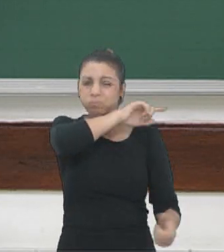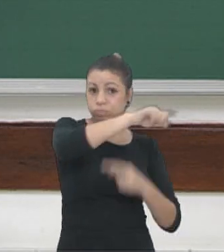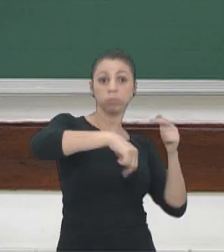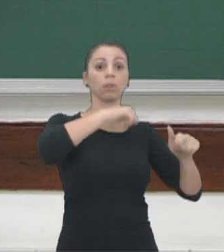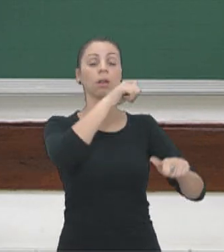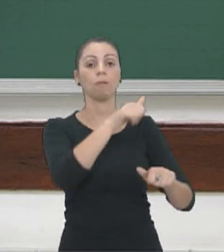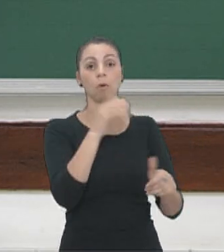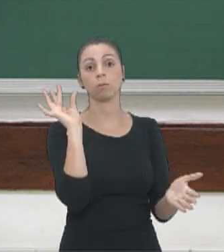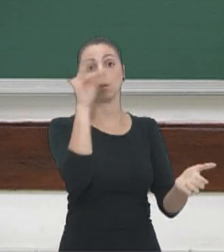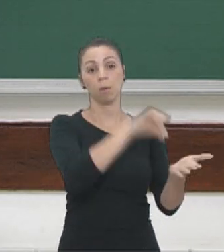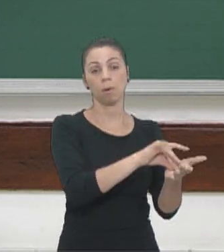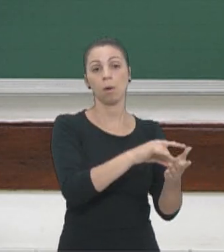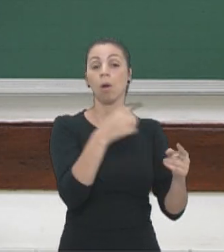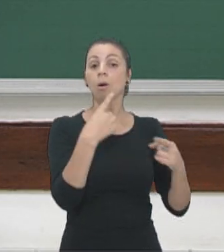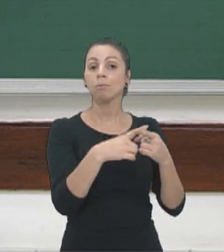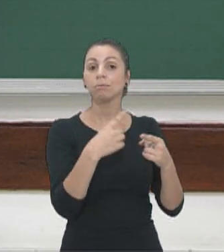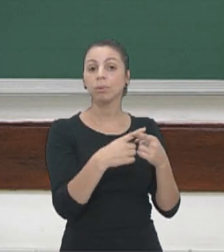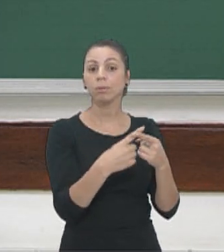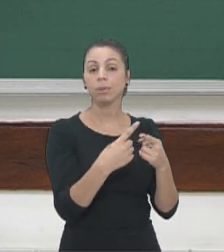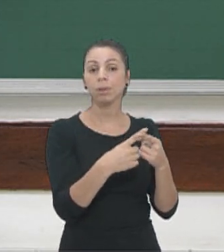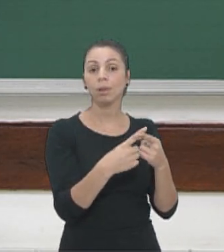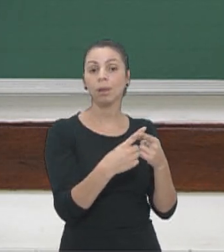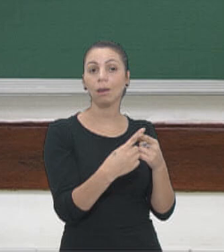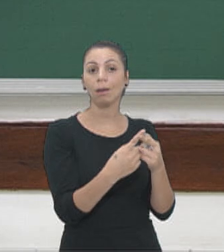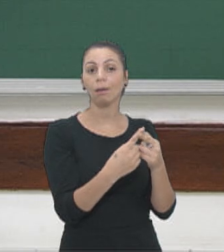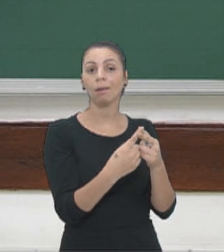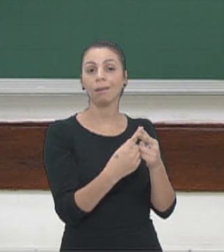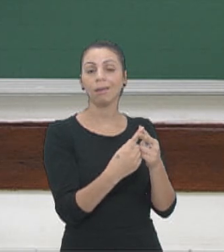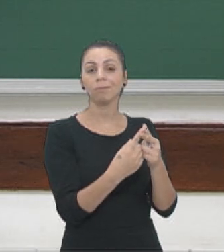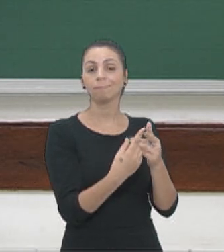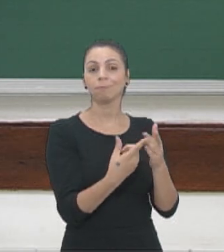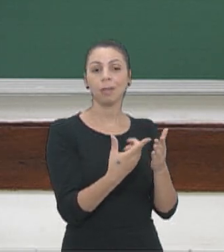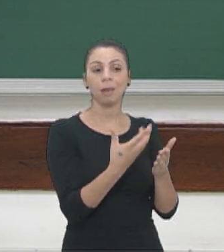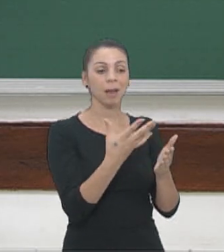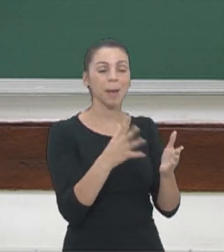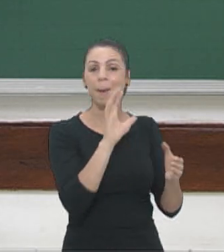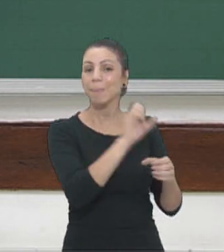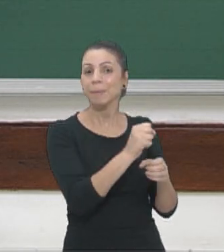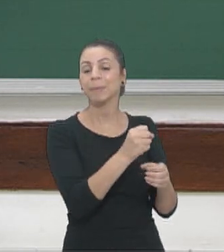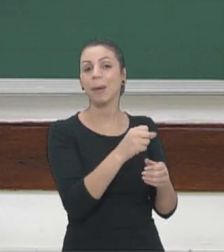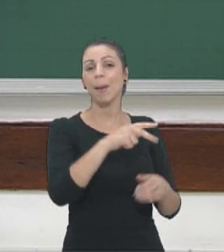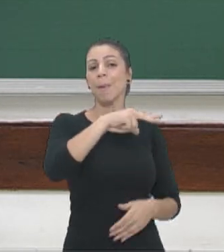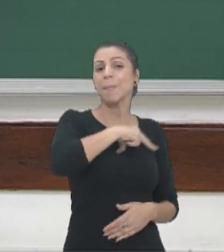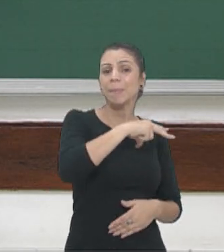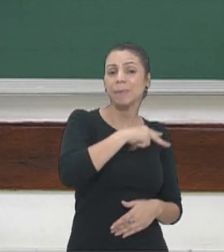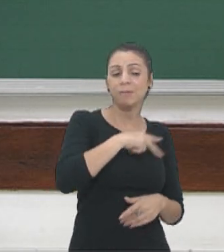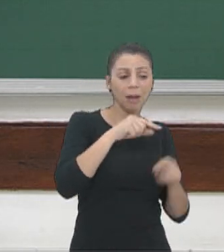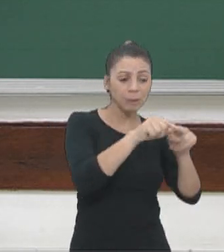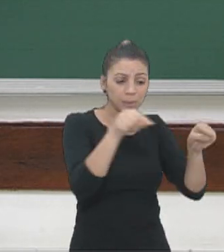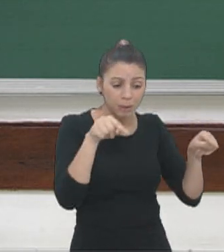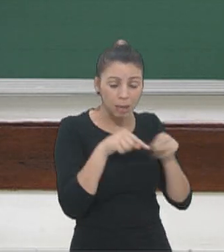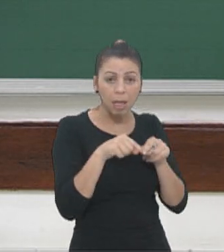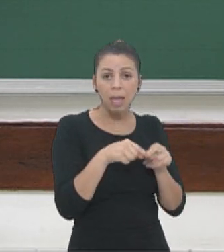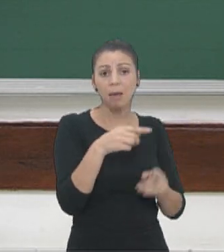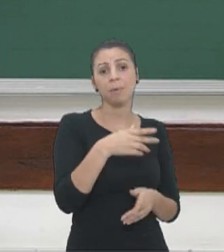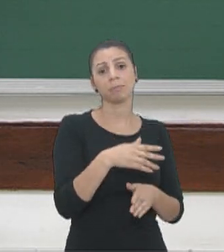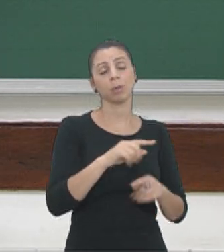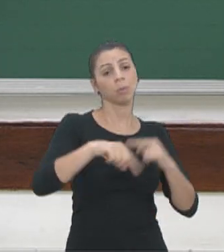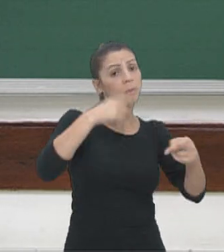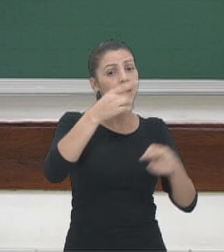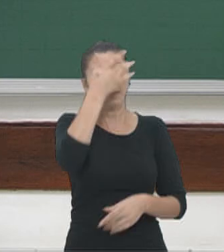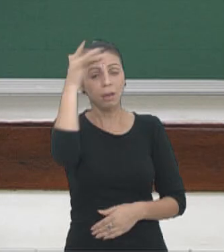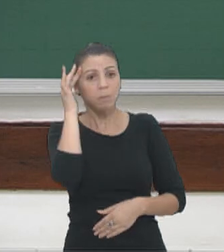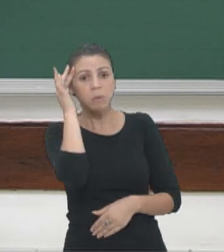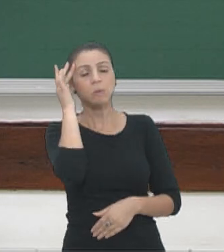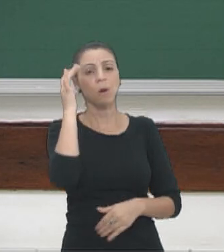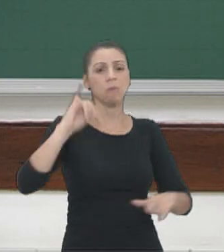não possuem grandes propriedades. Não existe um apego à propriedade privada, pelo contrário, são pessoas muito sofridas que